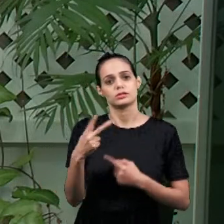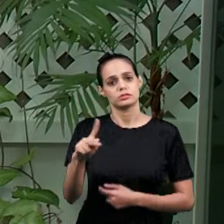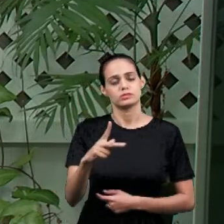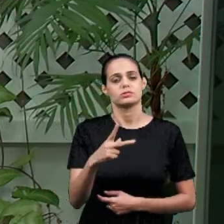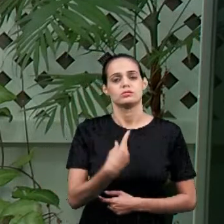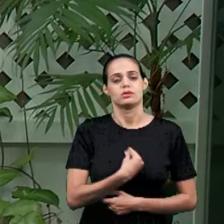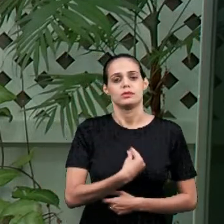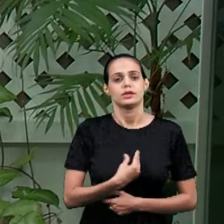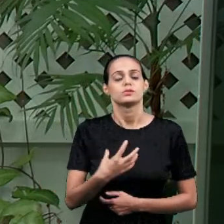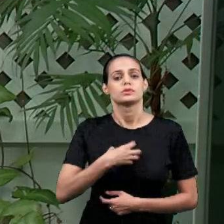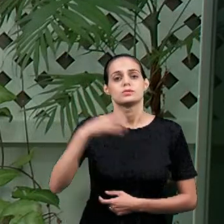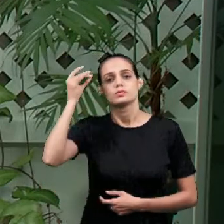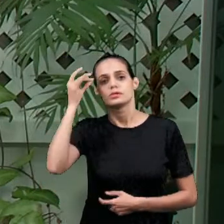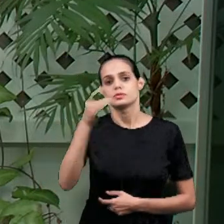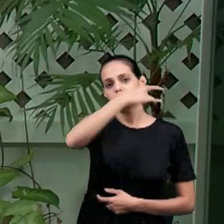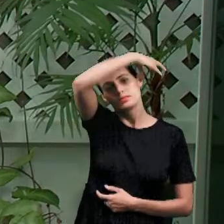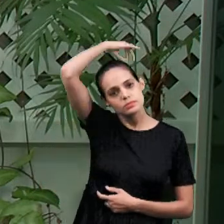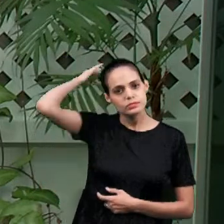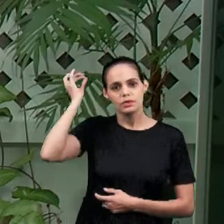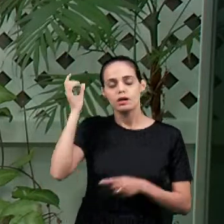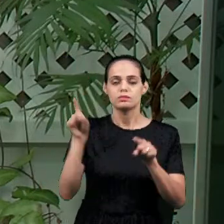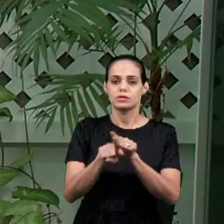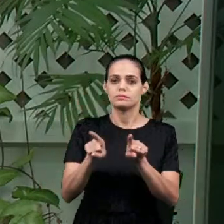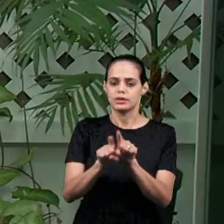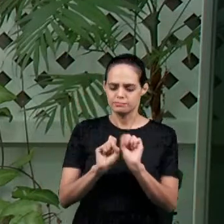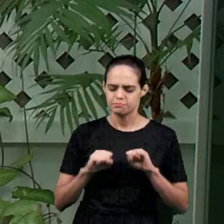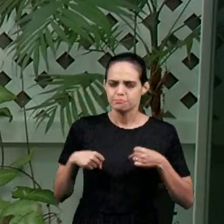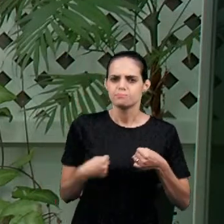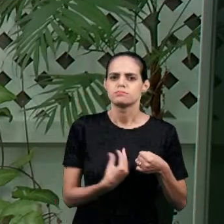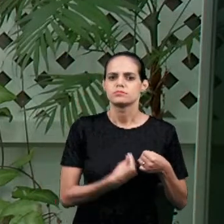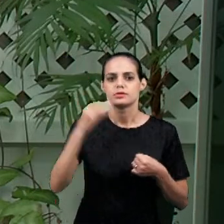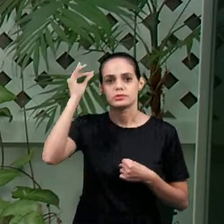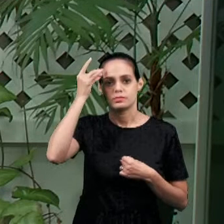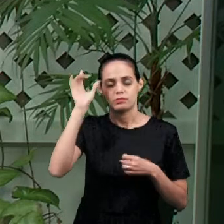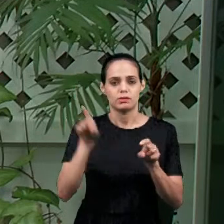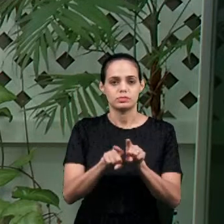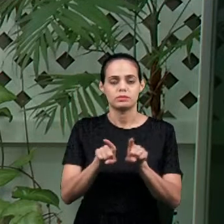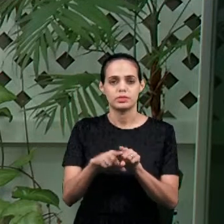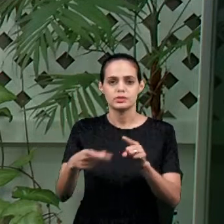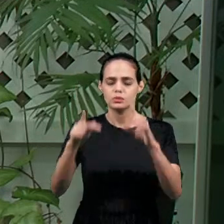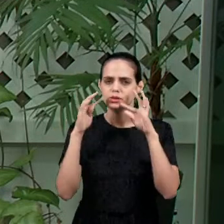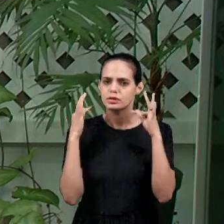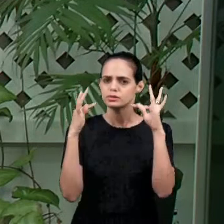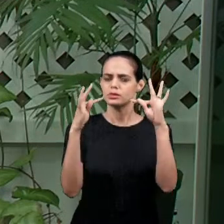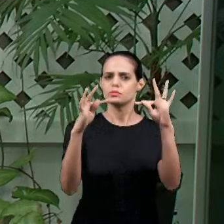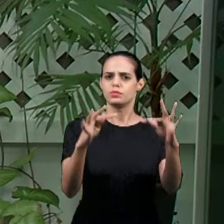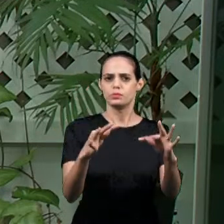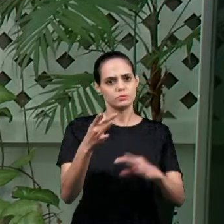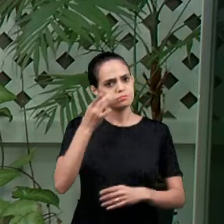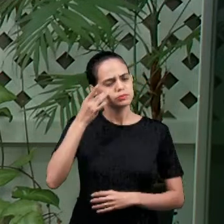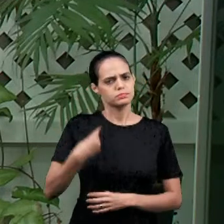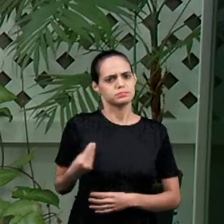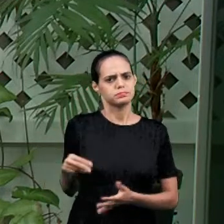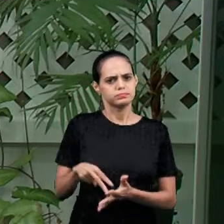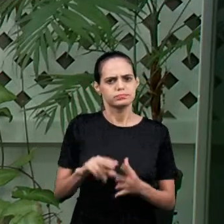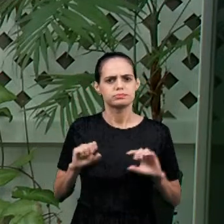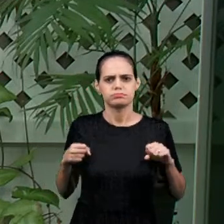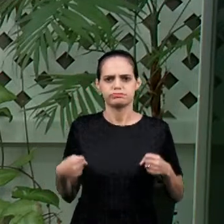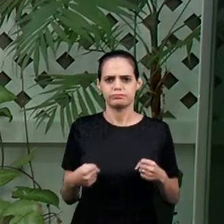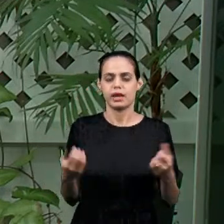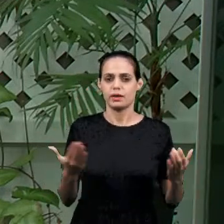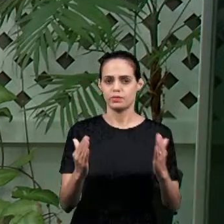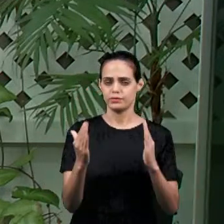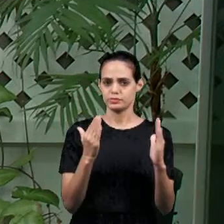espiritual, para fortalecer a sua vida espiritual, o seu testemunho, a sua posição nessa hora que é muito